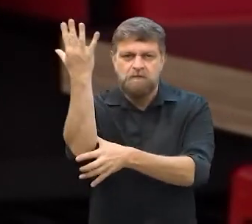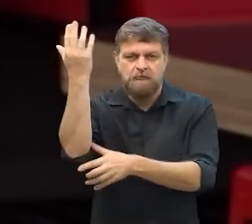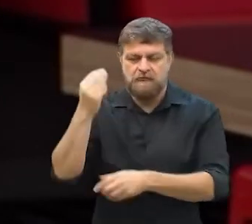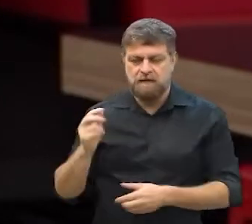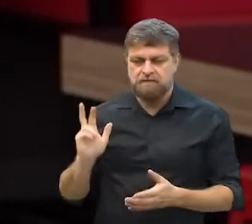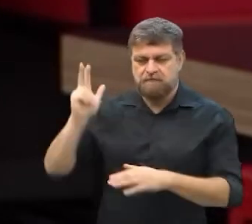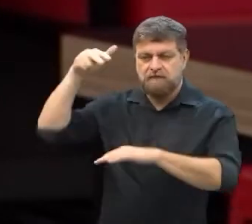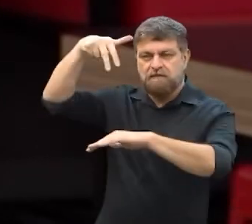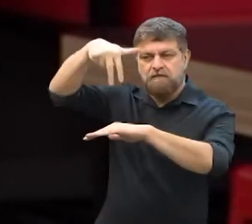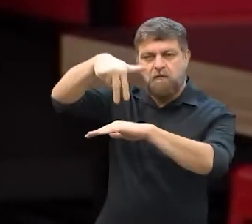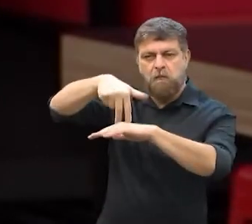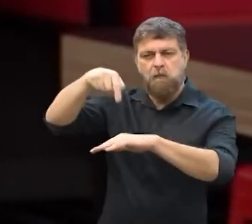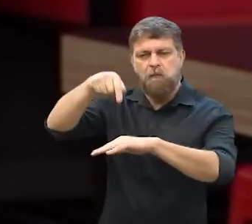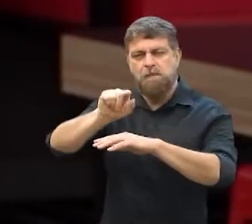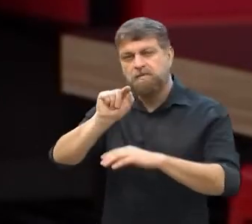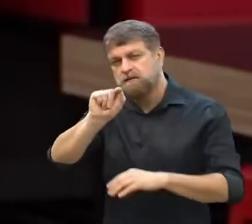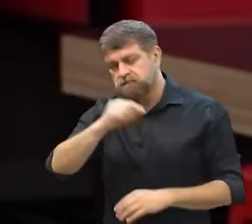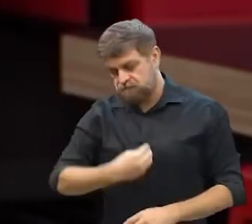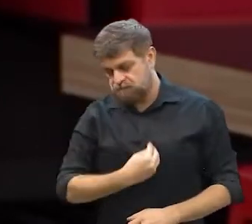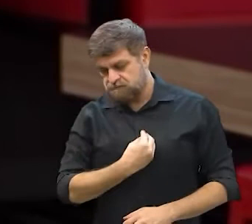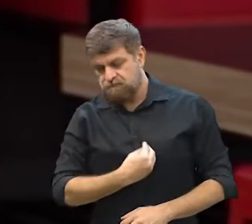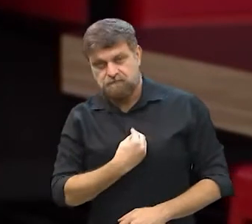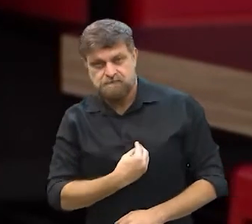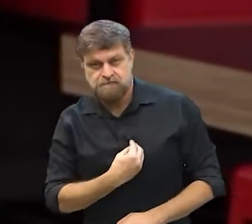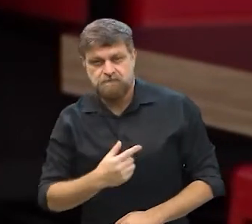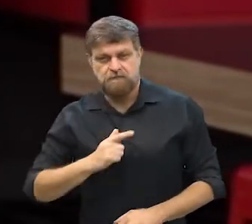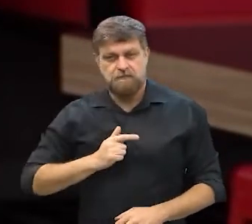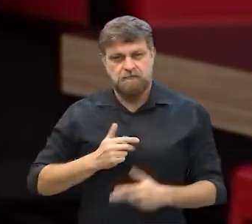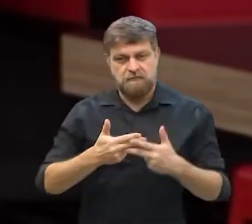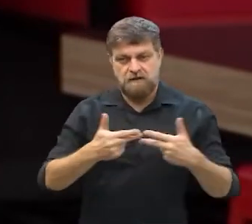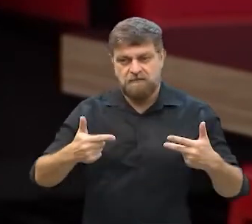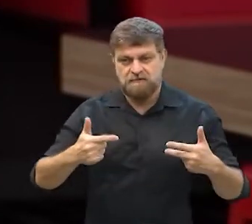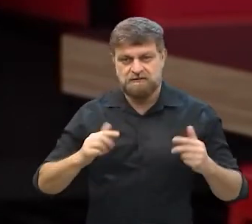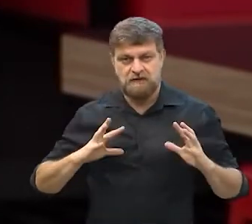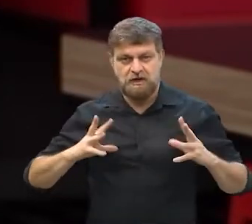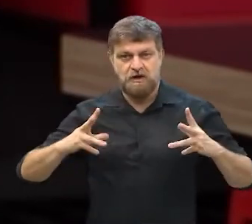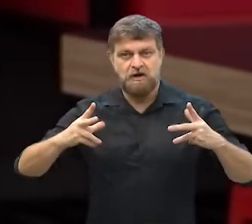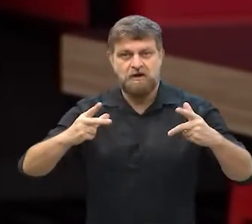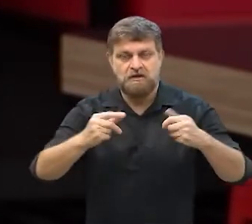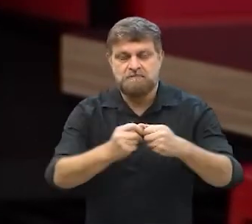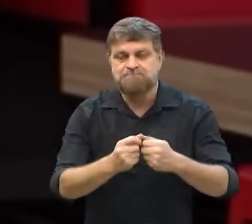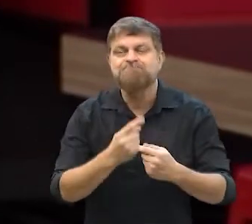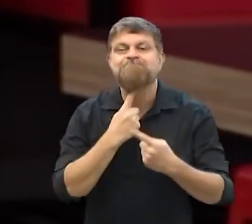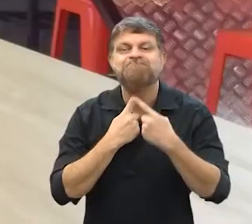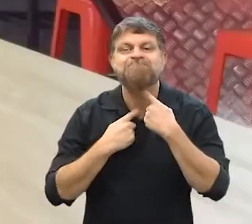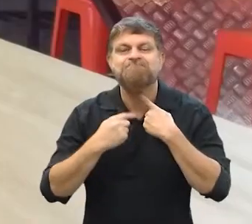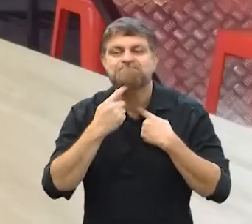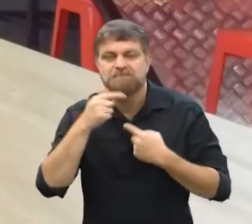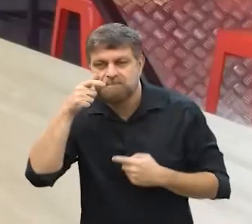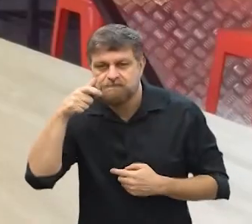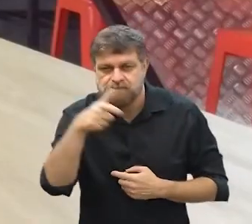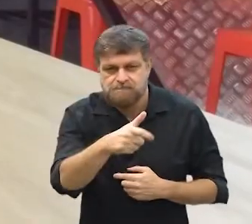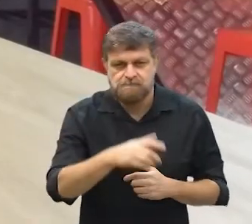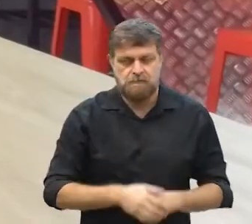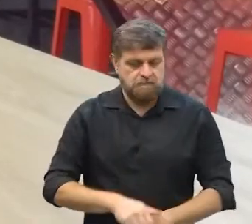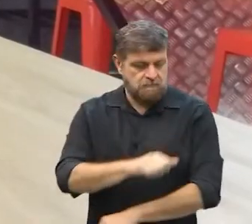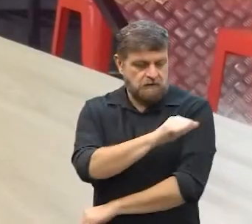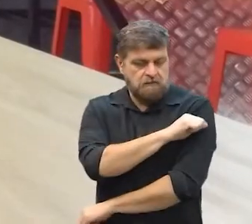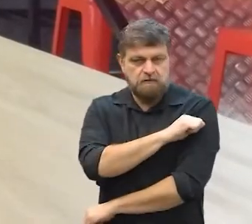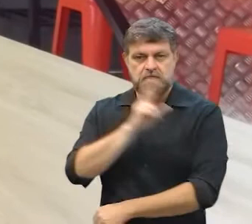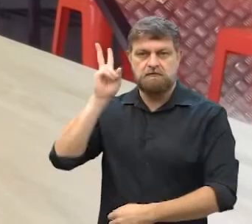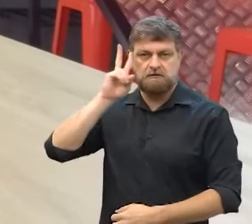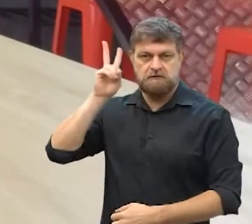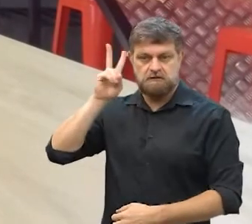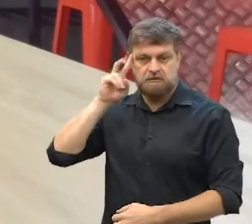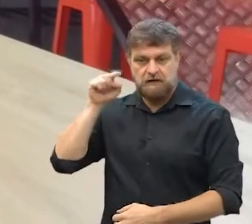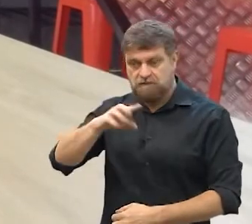primeiros habitantes. Então, é realmente alguma coisa que motiva a todos os alunos. Porque os alunos vão aprender